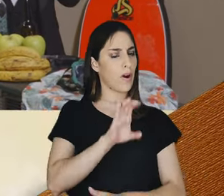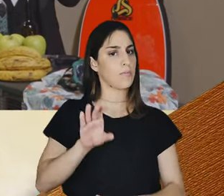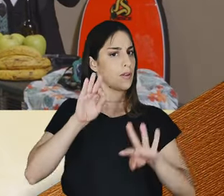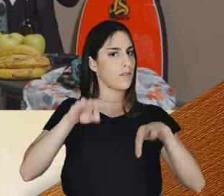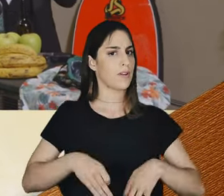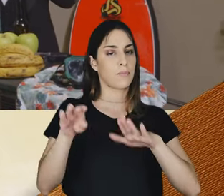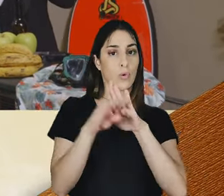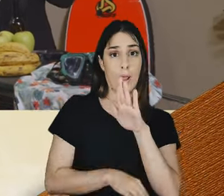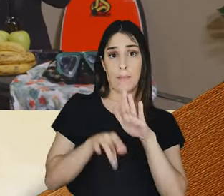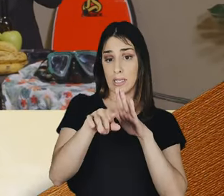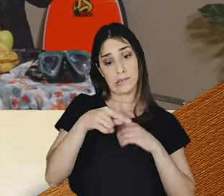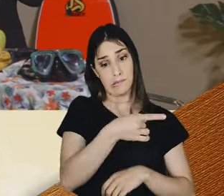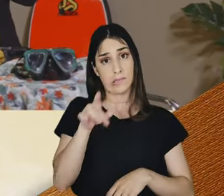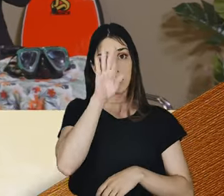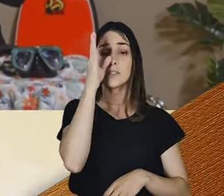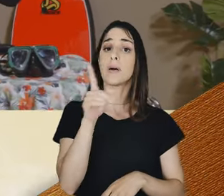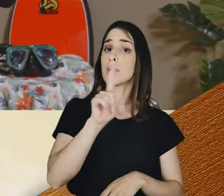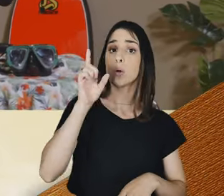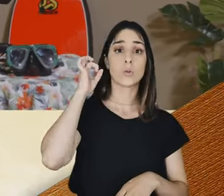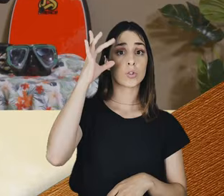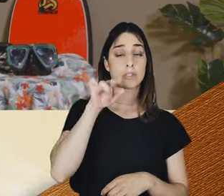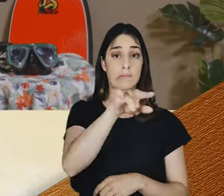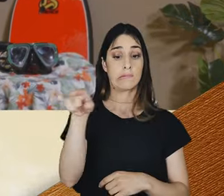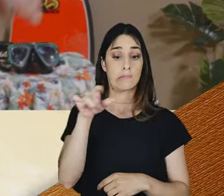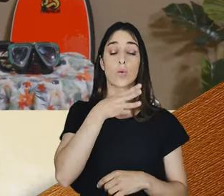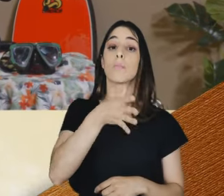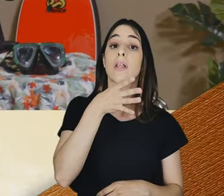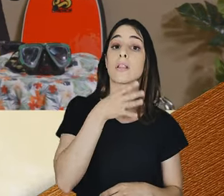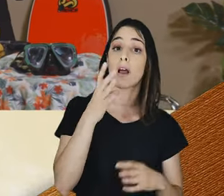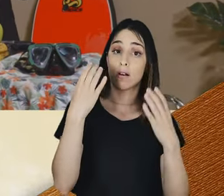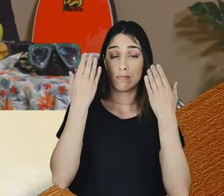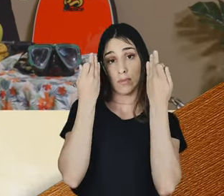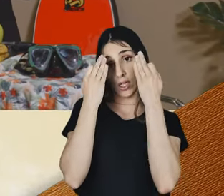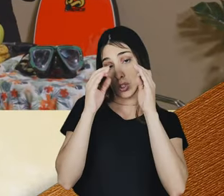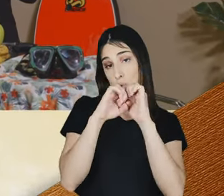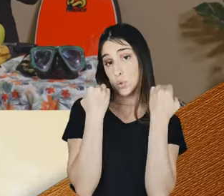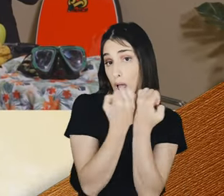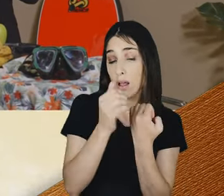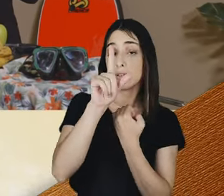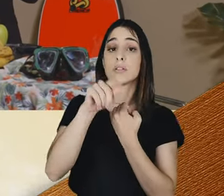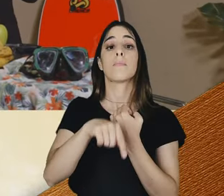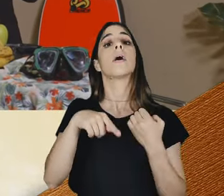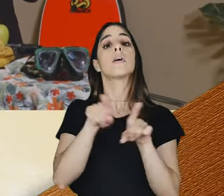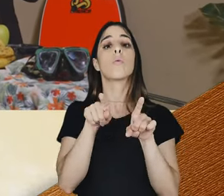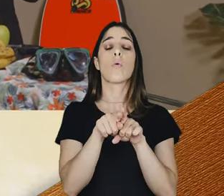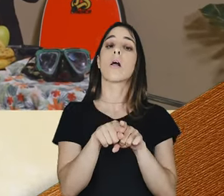programa. E já sabem, lá em casa, não se esqueçam de comentar nas redes sociais e também de, para se